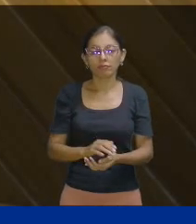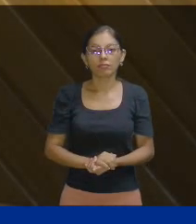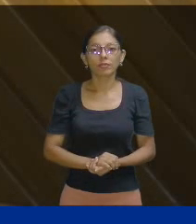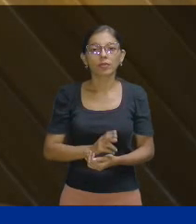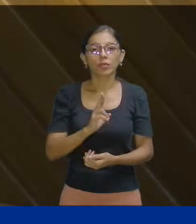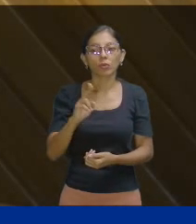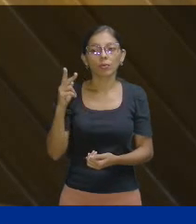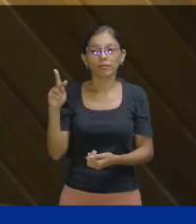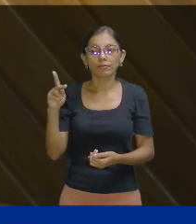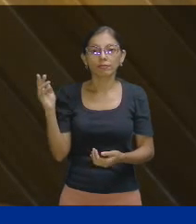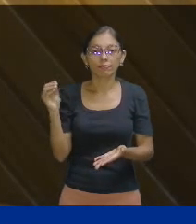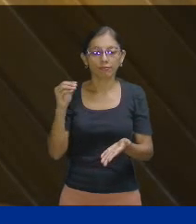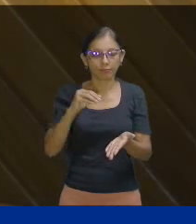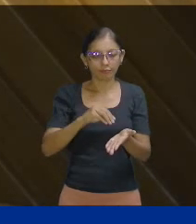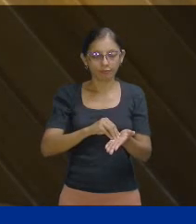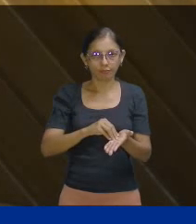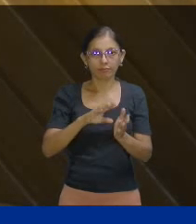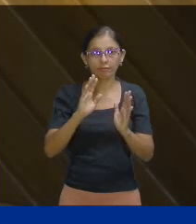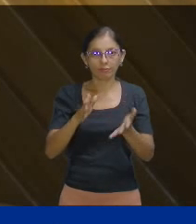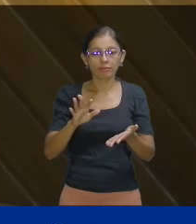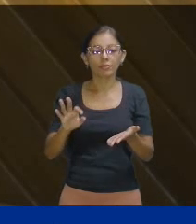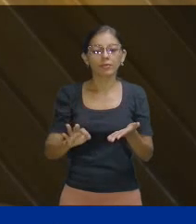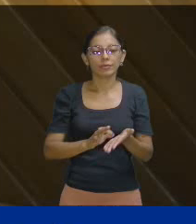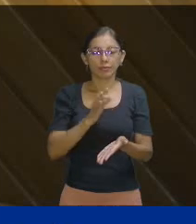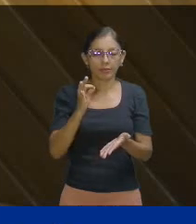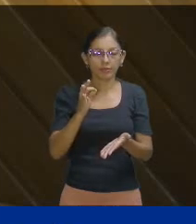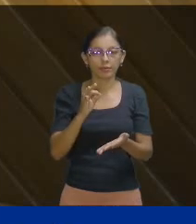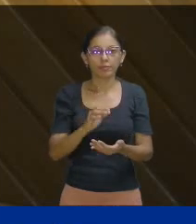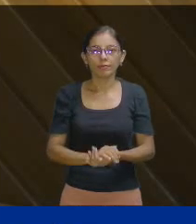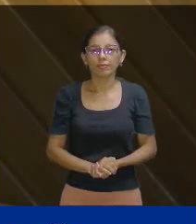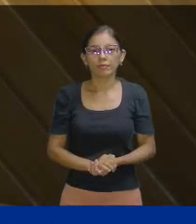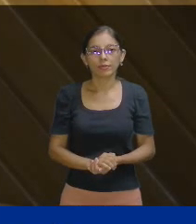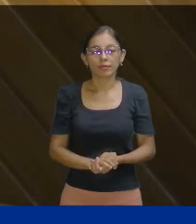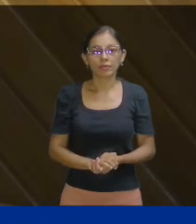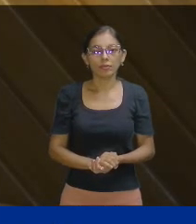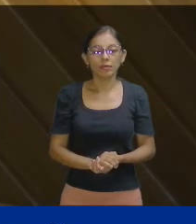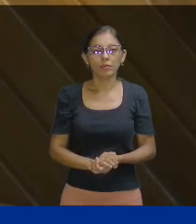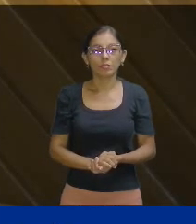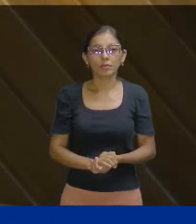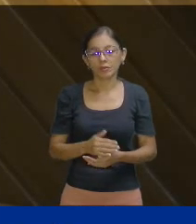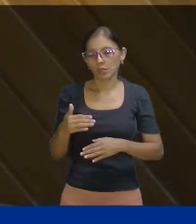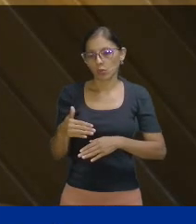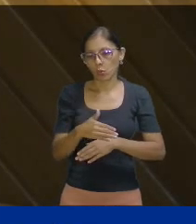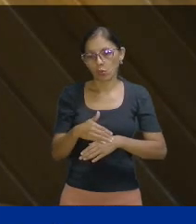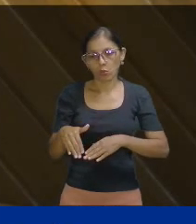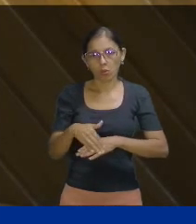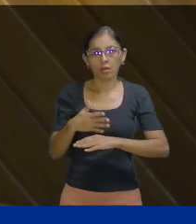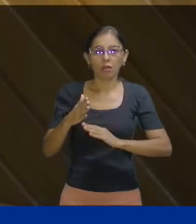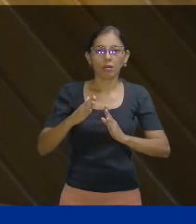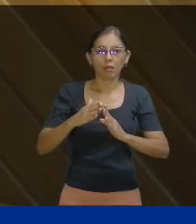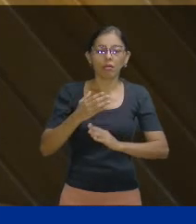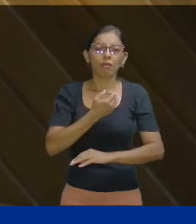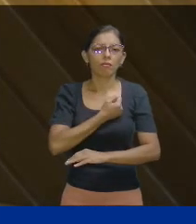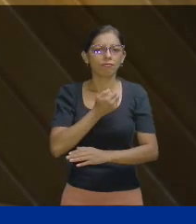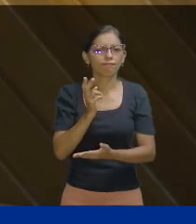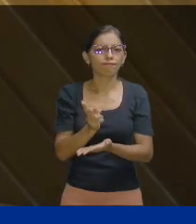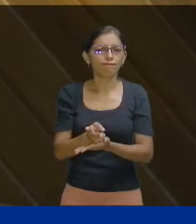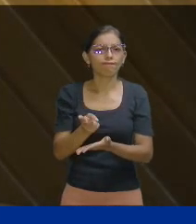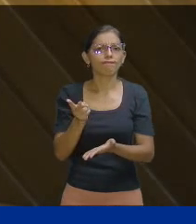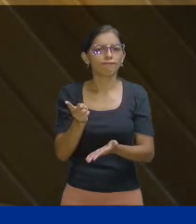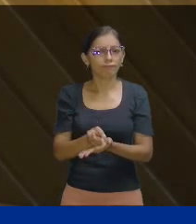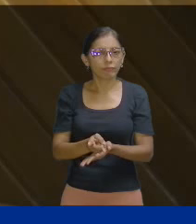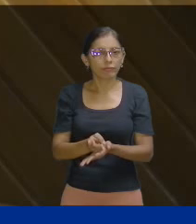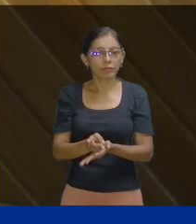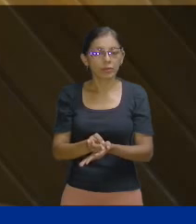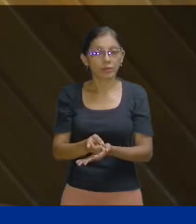em 2 ocasiões distintas, em endereço compatível com o domicílio eleitoral do agravante, o que reforça